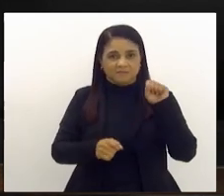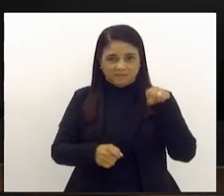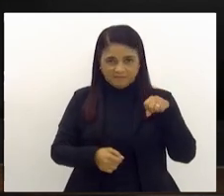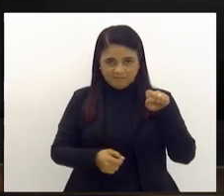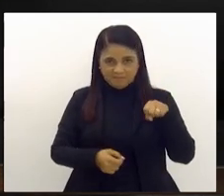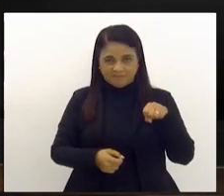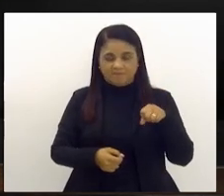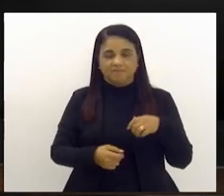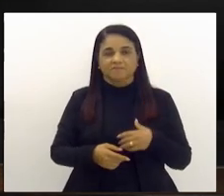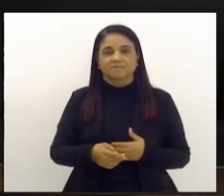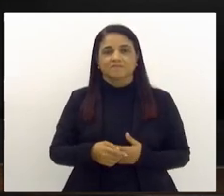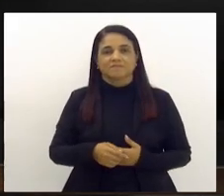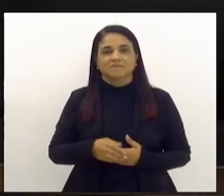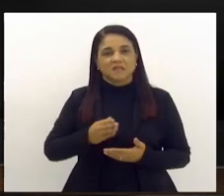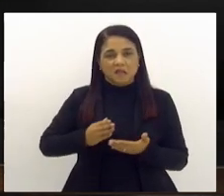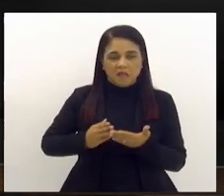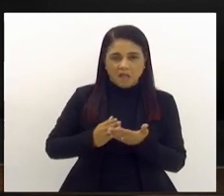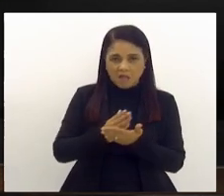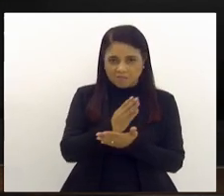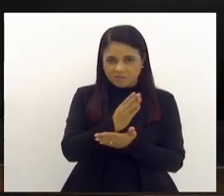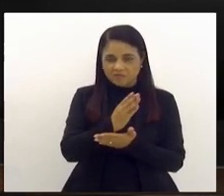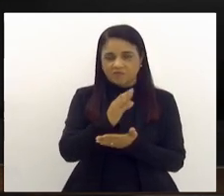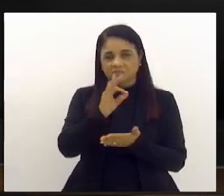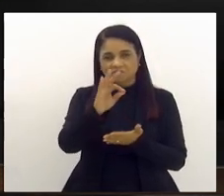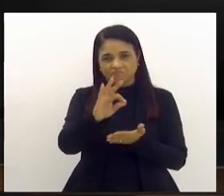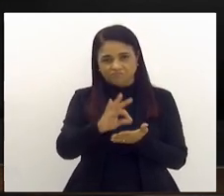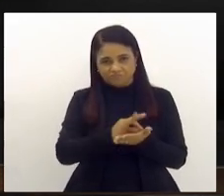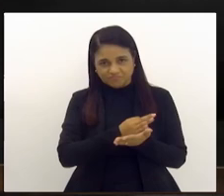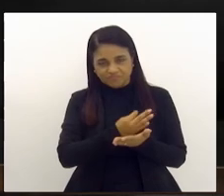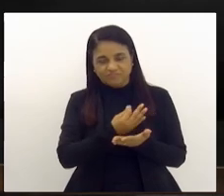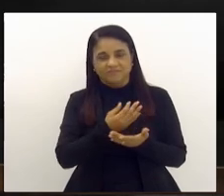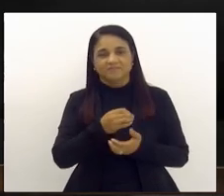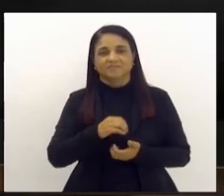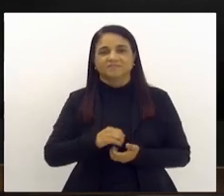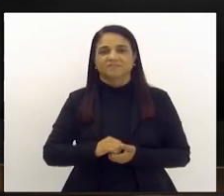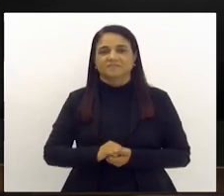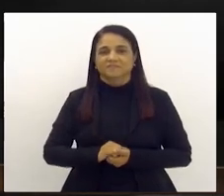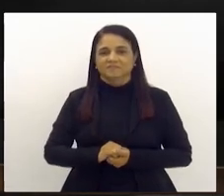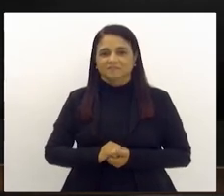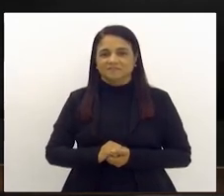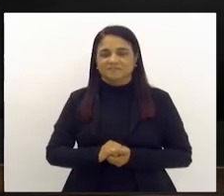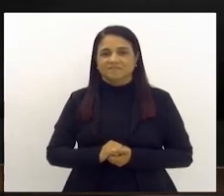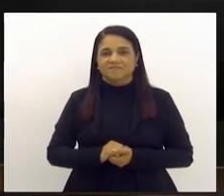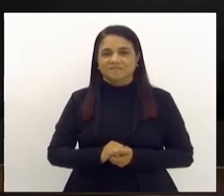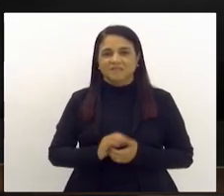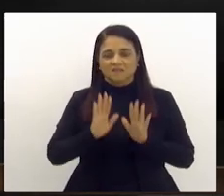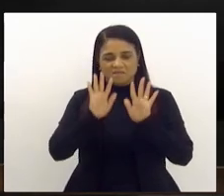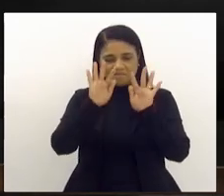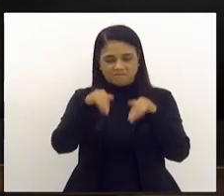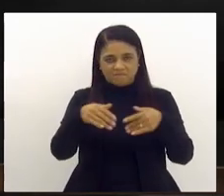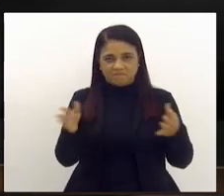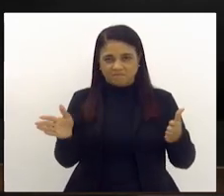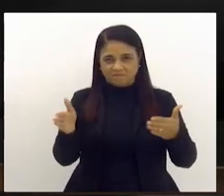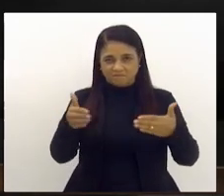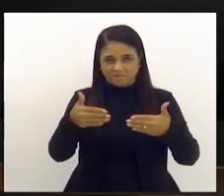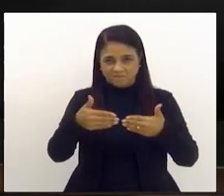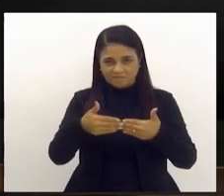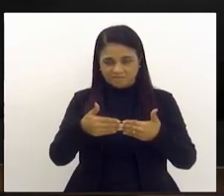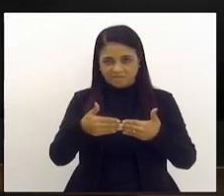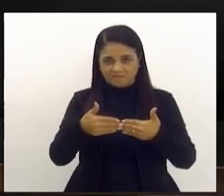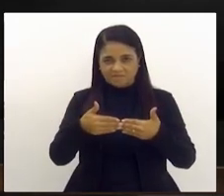sim. Aprovado. Vai à promulgação. Está encerrada a sessão.